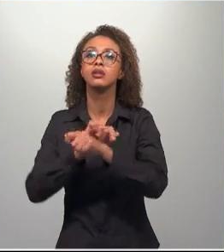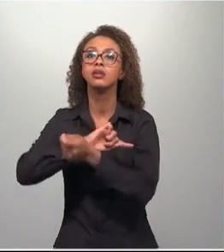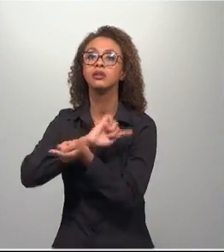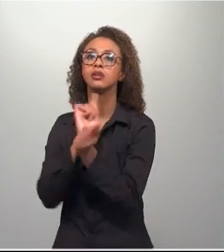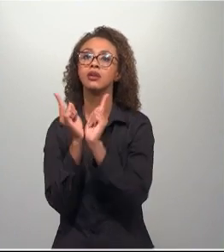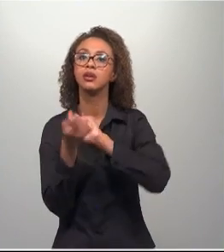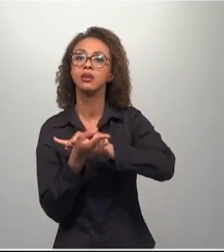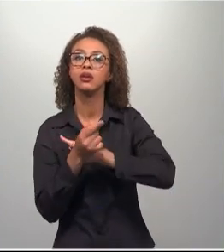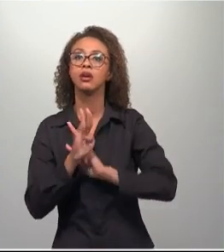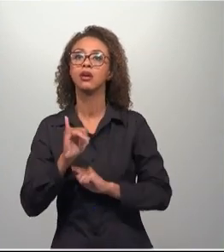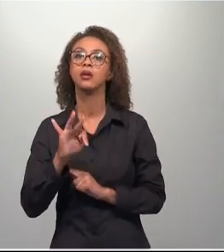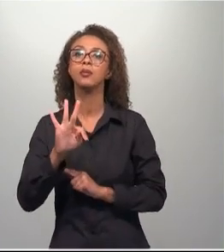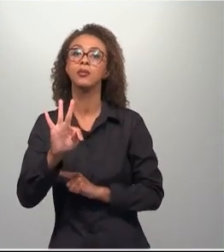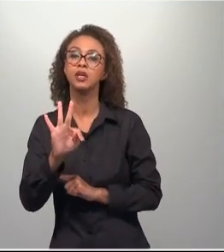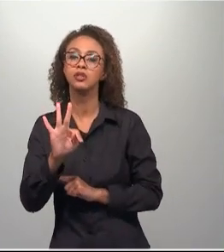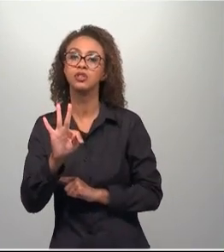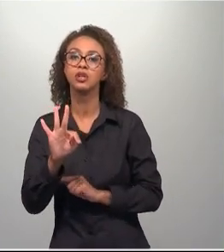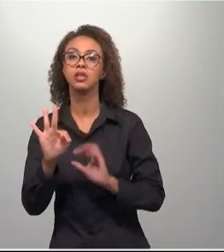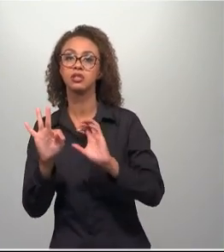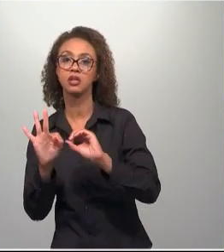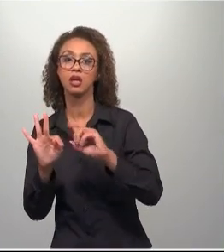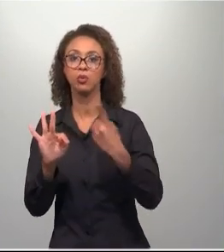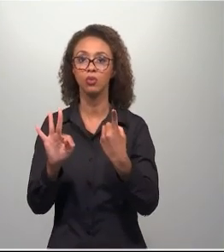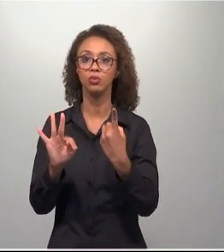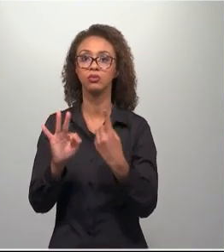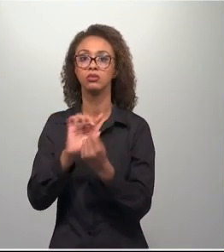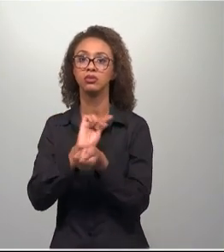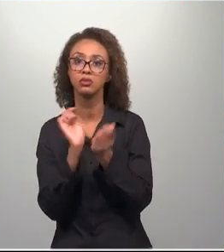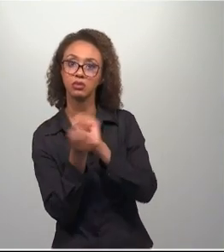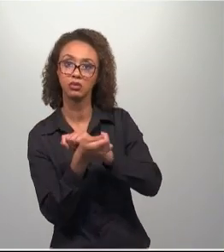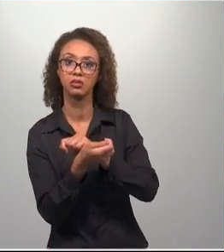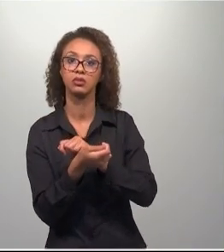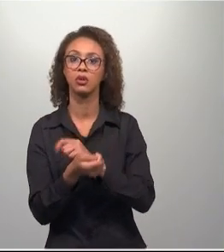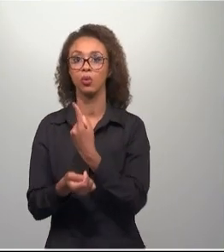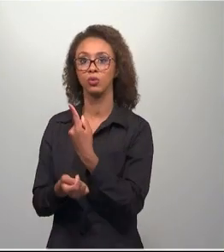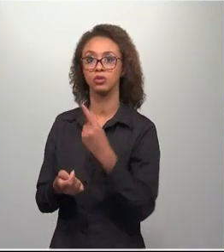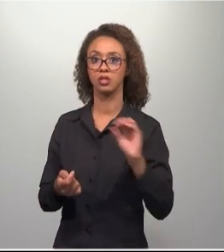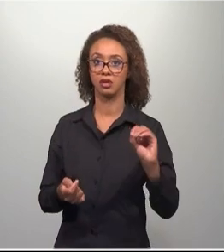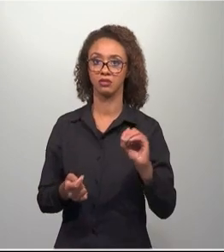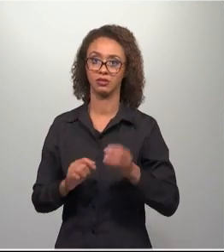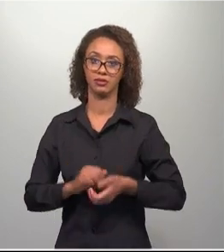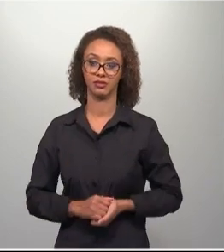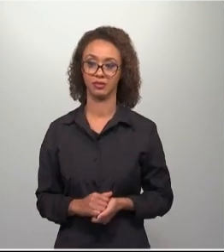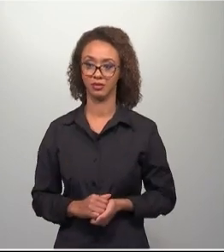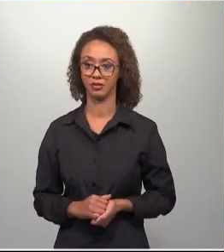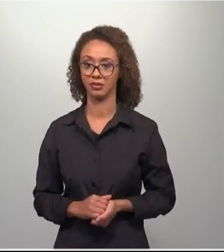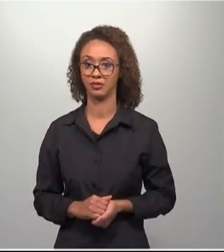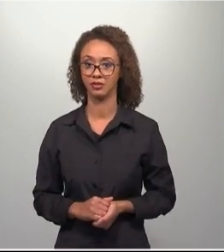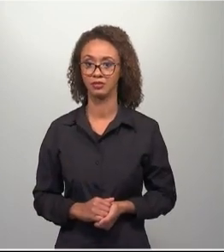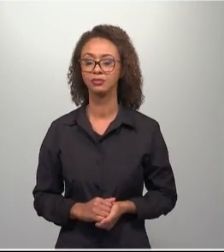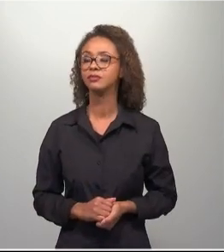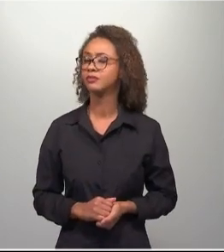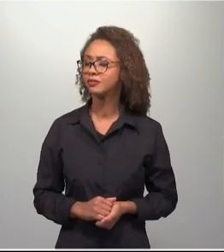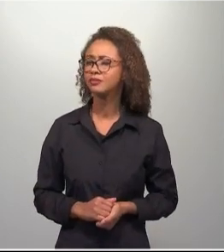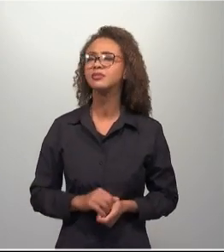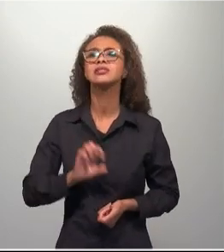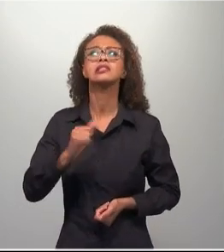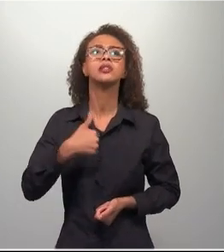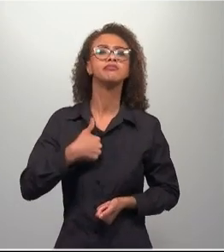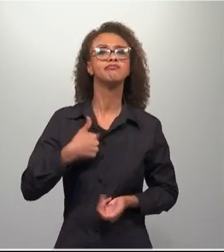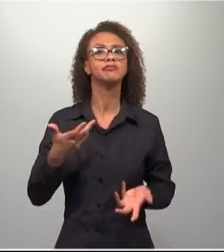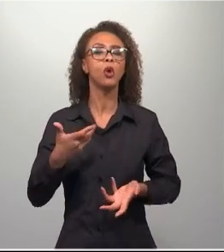e uns por uns e zeros complemento 2 se eu for somar agora